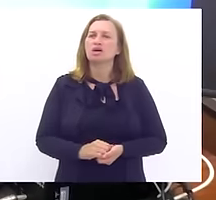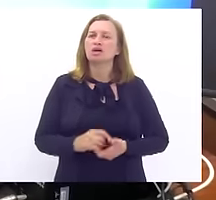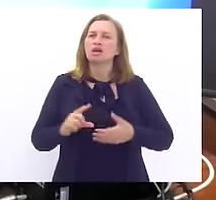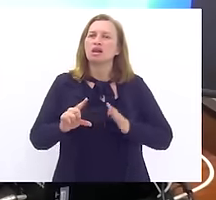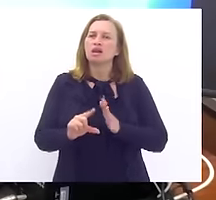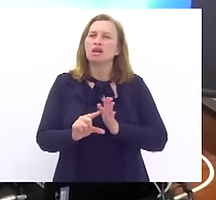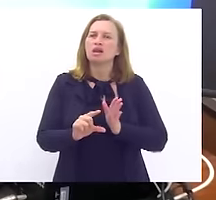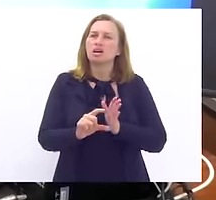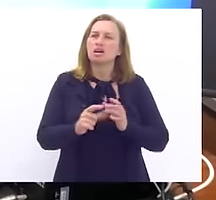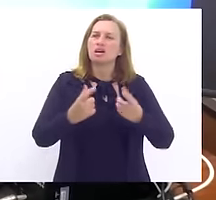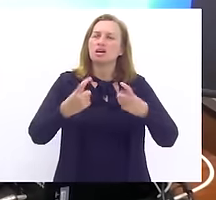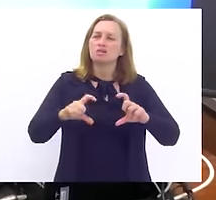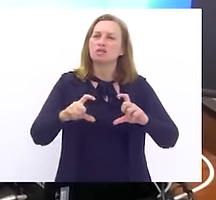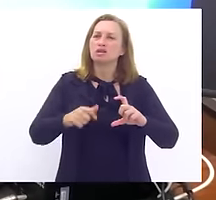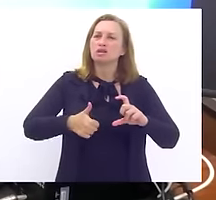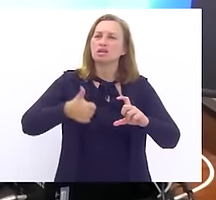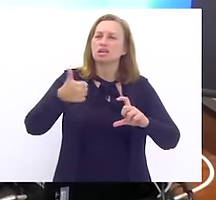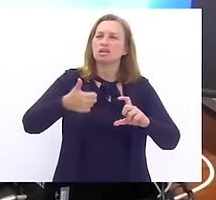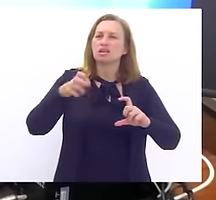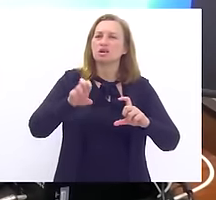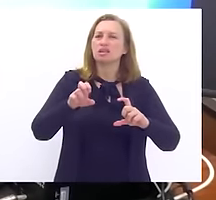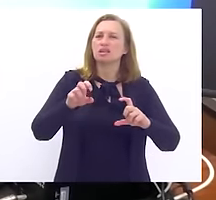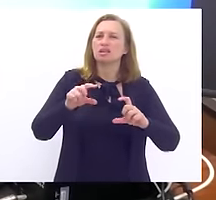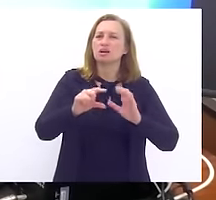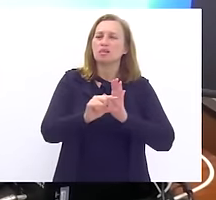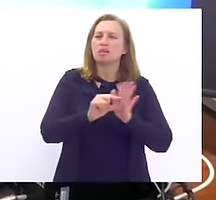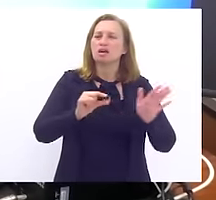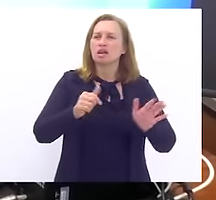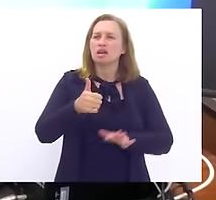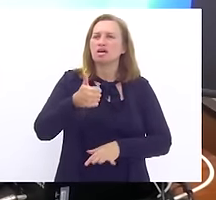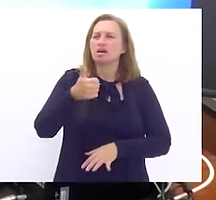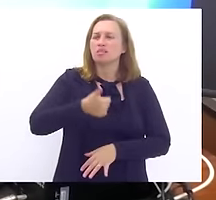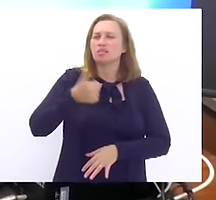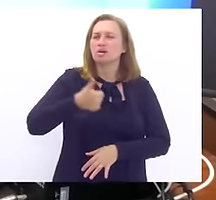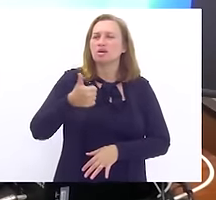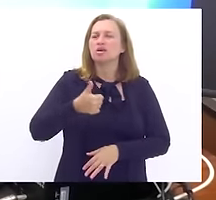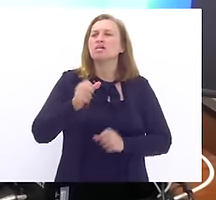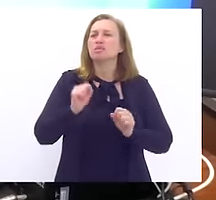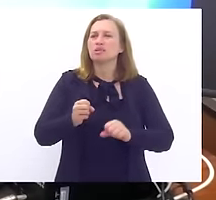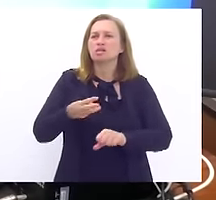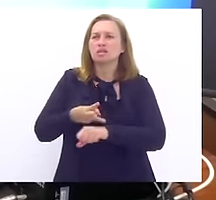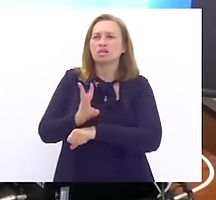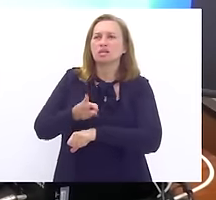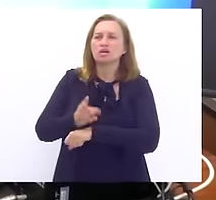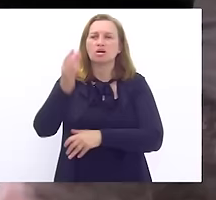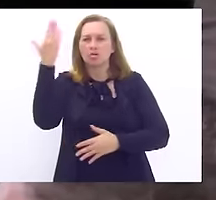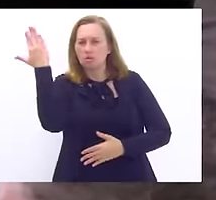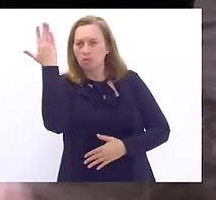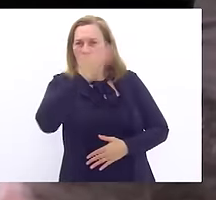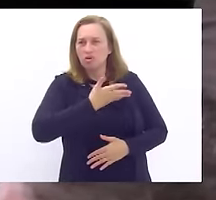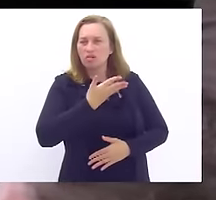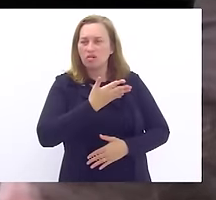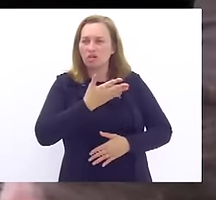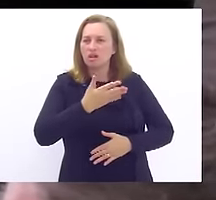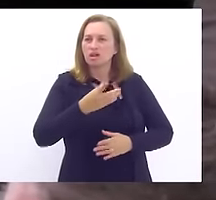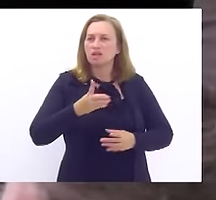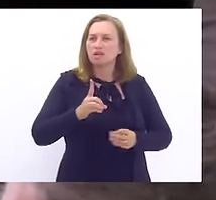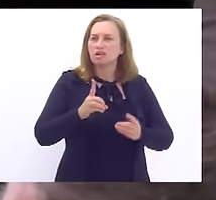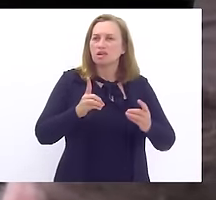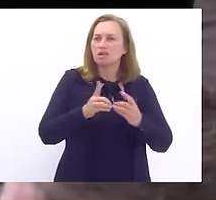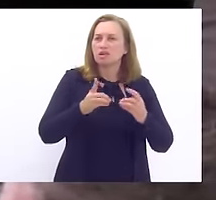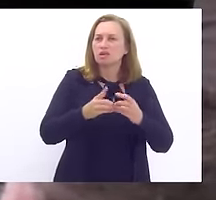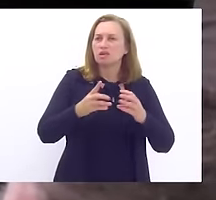parágrafo primeiro o serviço de recolhimento poderão ser terceirizados desde que comprovado atendimento de todos os requisitos